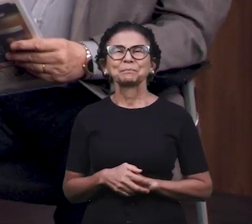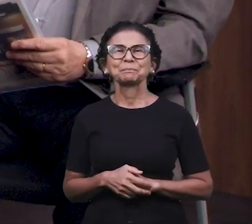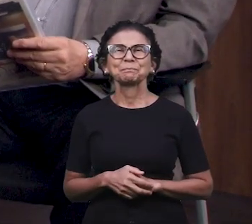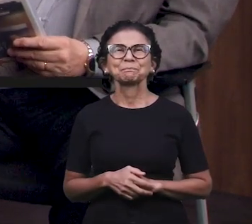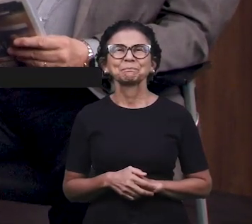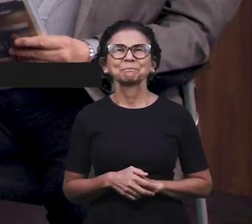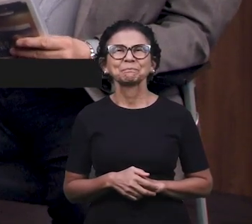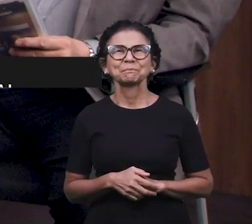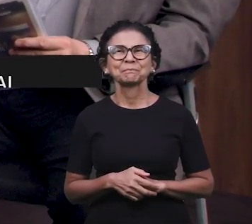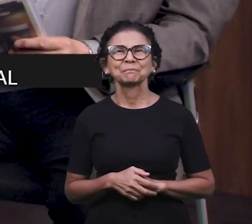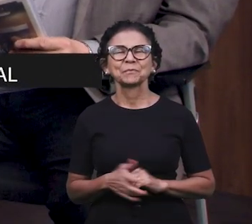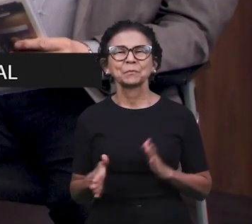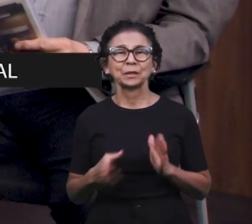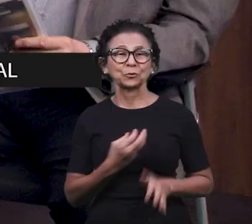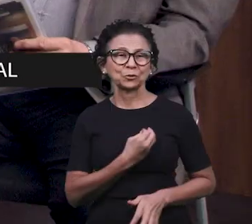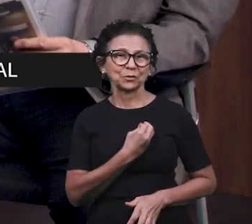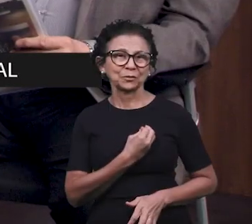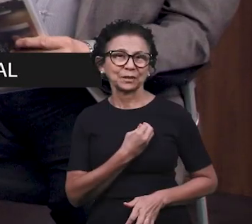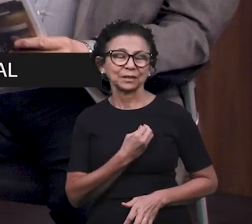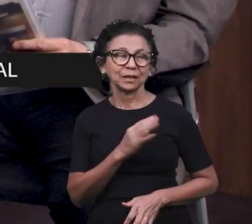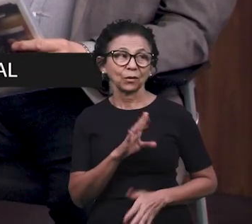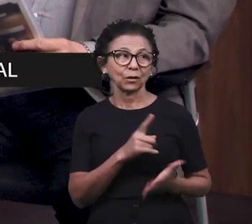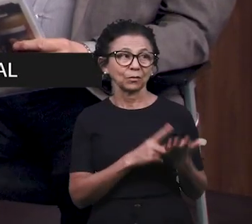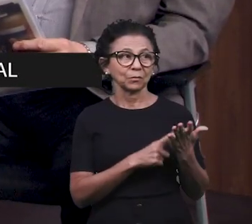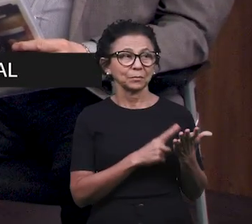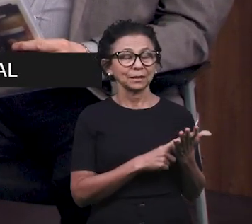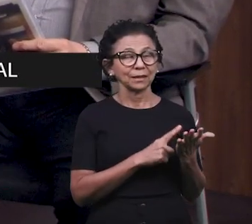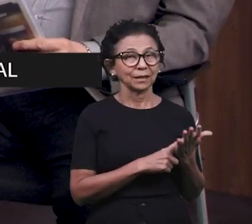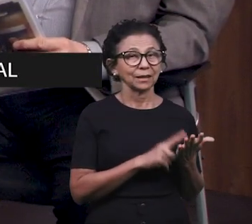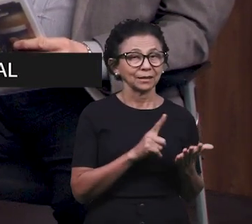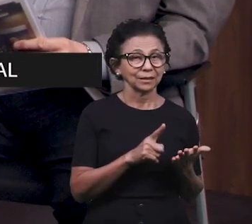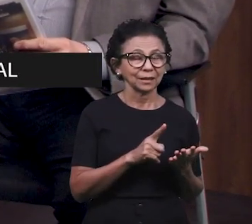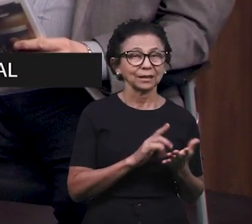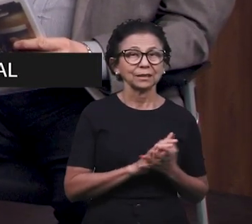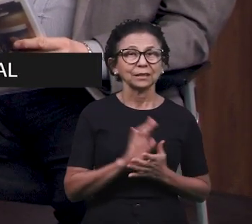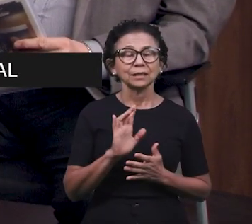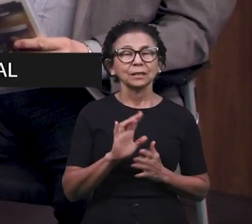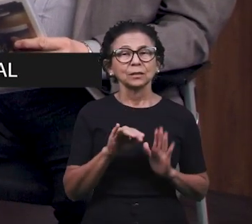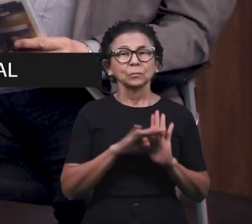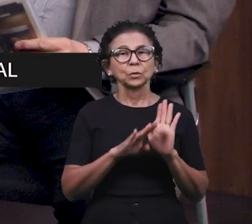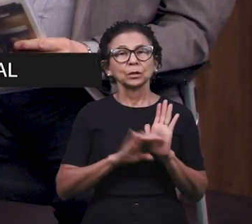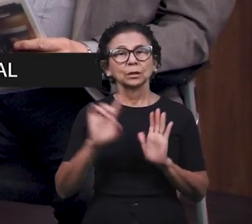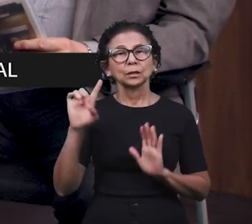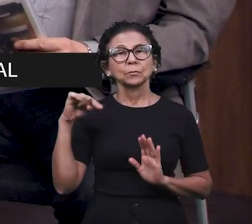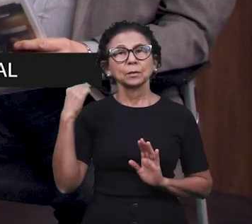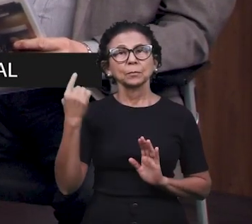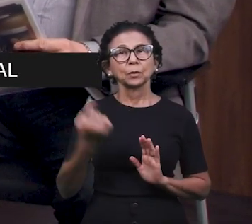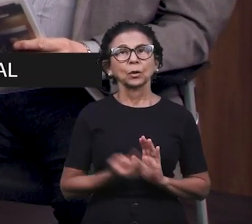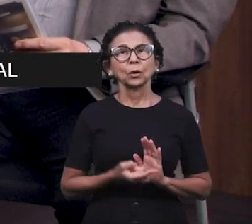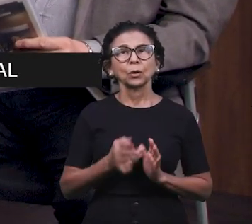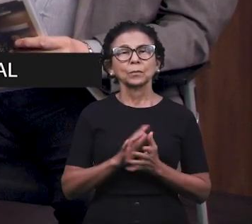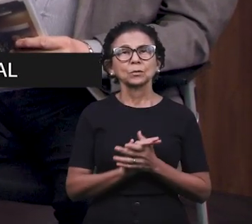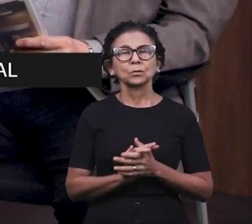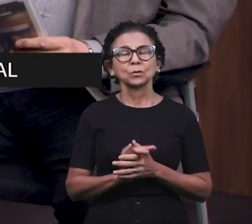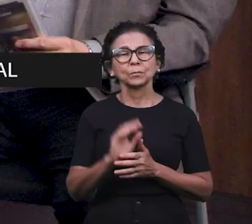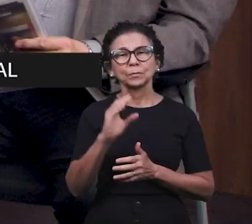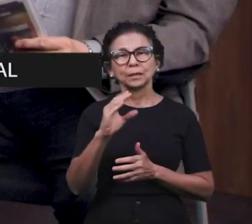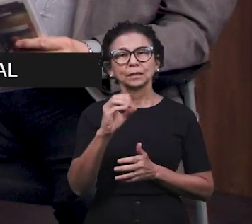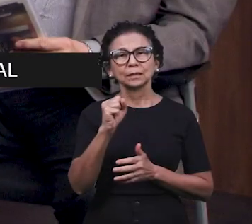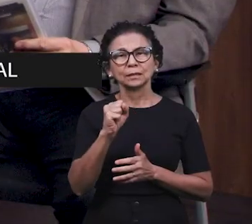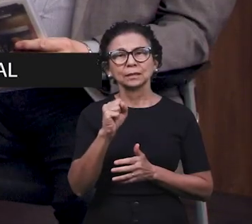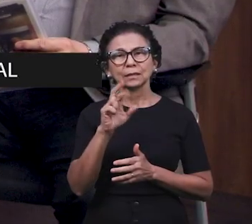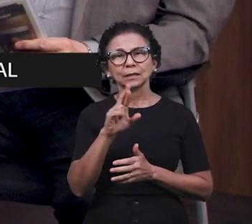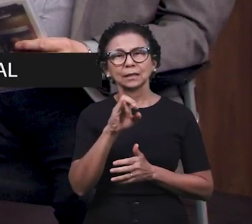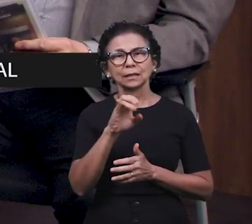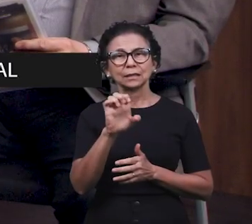bom. Que bom. Olha, mas eu já vou deixar combinado com o senhor, hein? Deixar marcado um próximo programa para a gente falar sobre cárie. O senhor falou